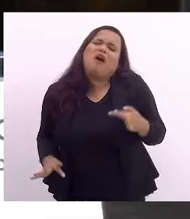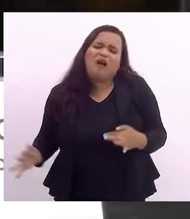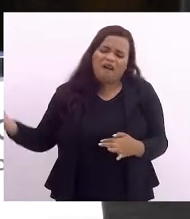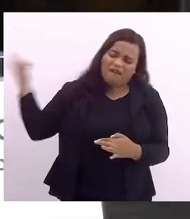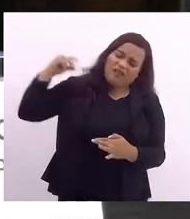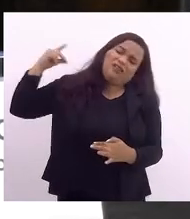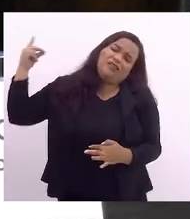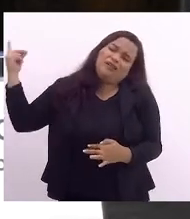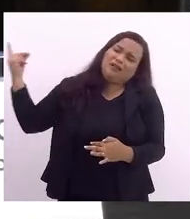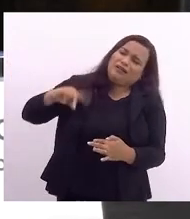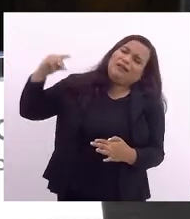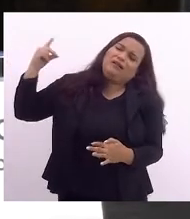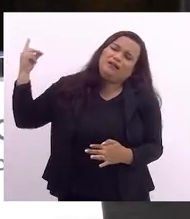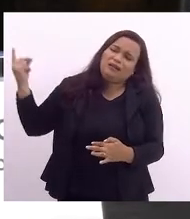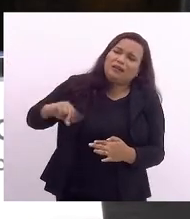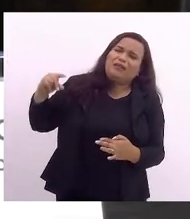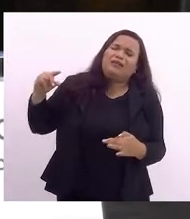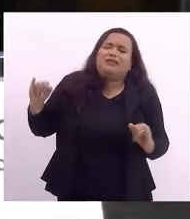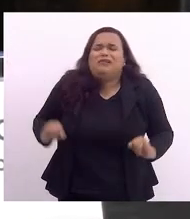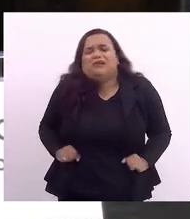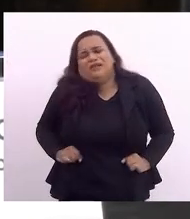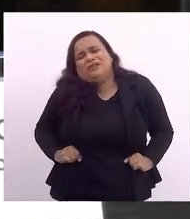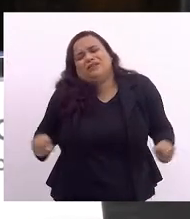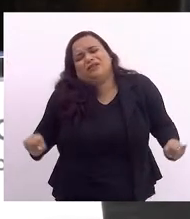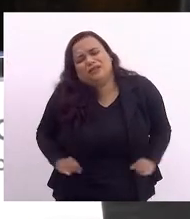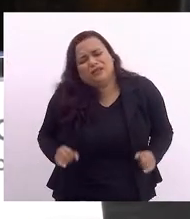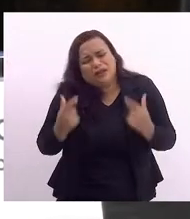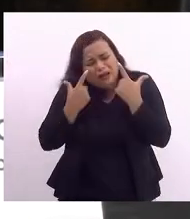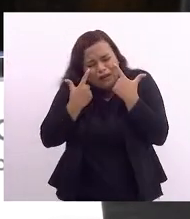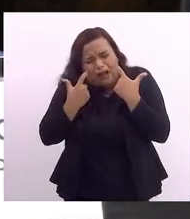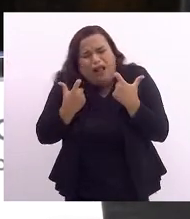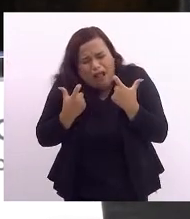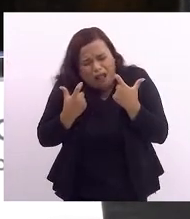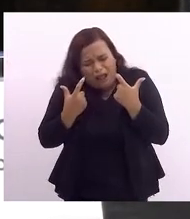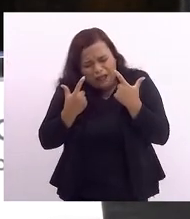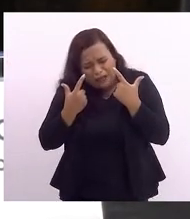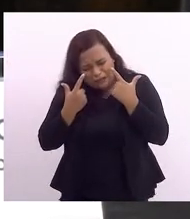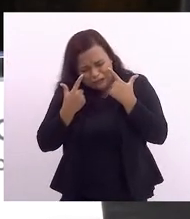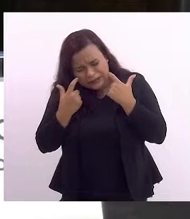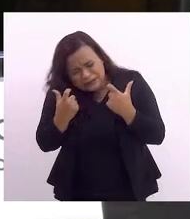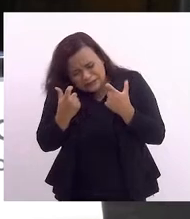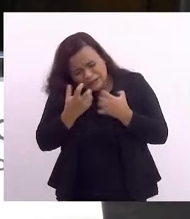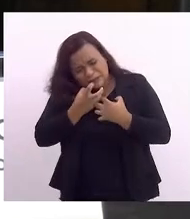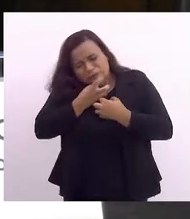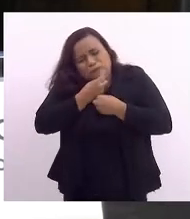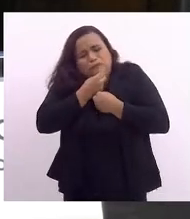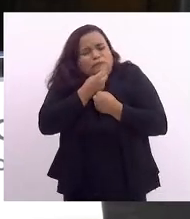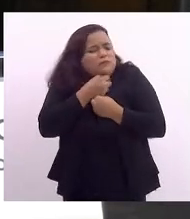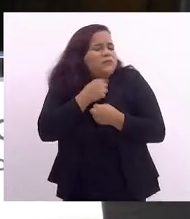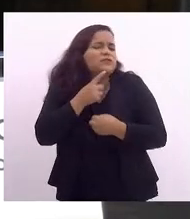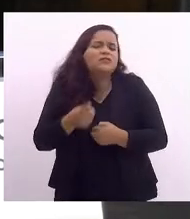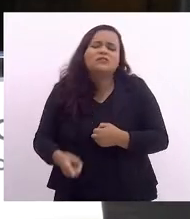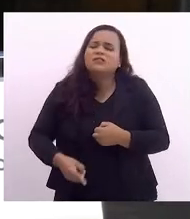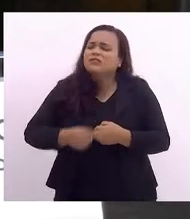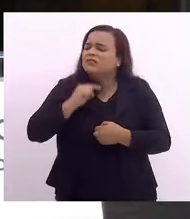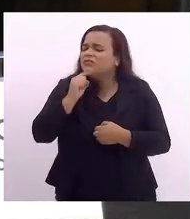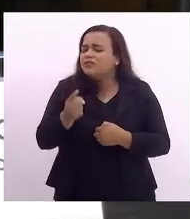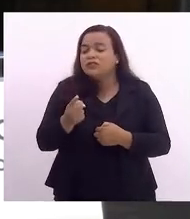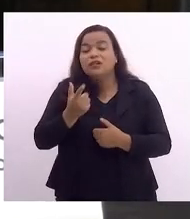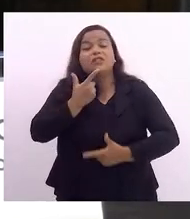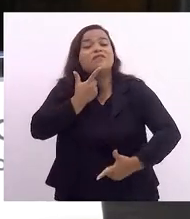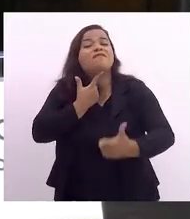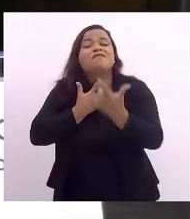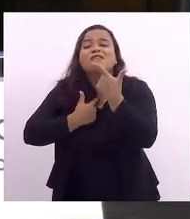espancamento sofrido. O choro vinha sem querer. A vontade era